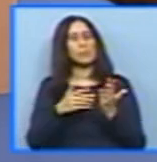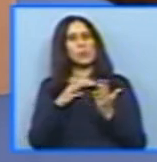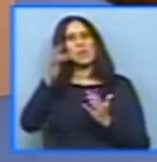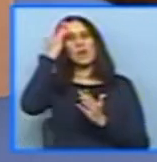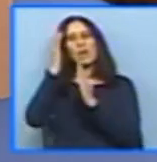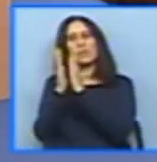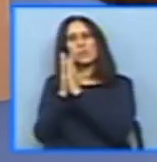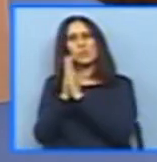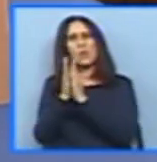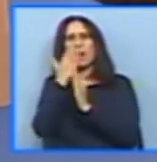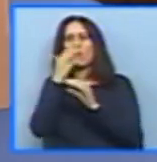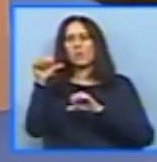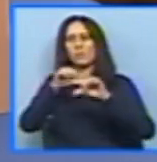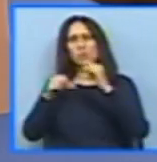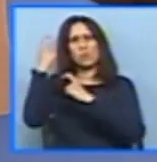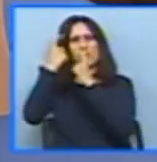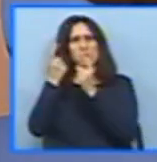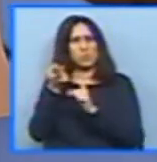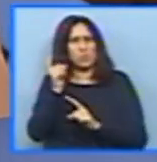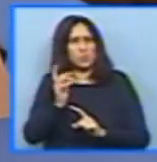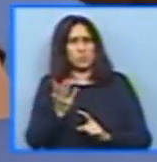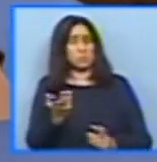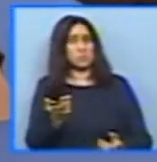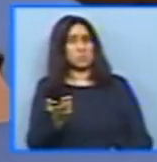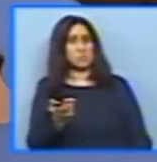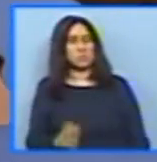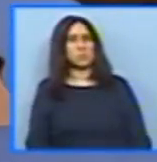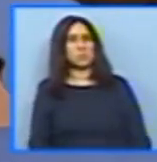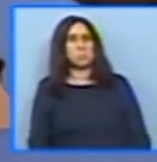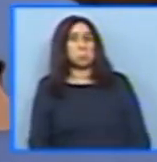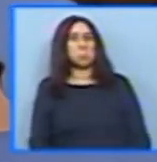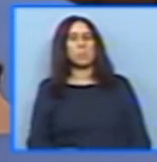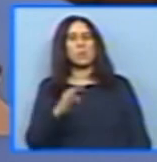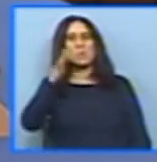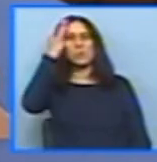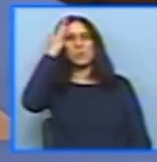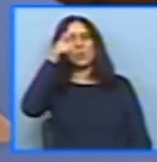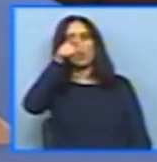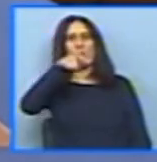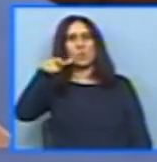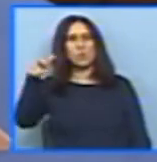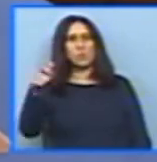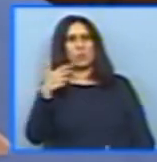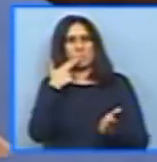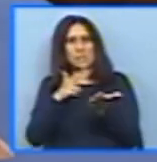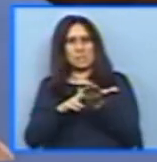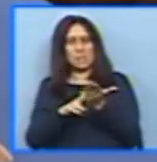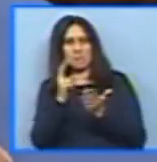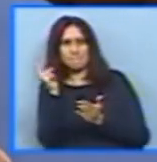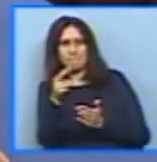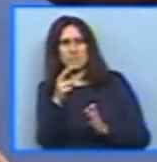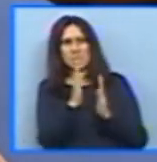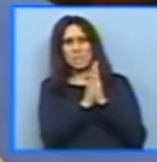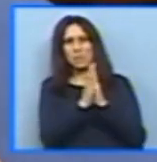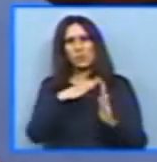uma reflexão de laboratório. Há, porventura, alguns teólogos que, mesmo olhando para a realidade, igreja,